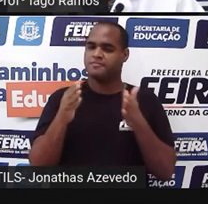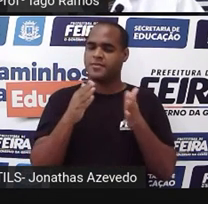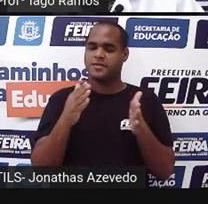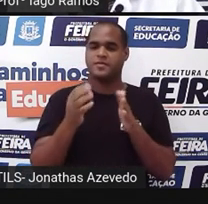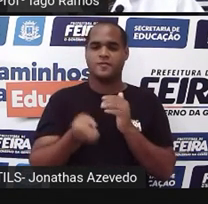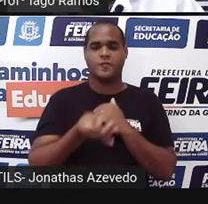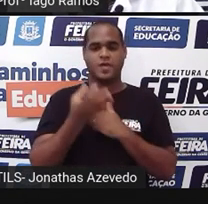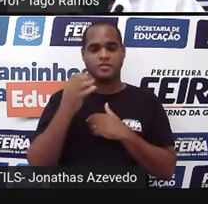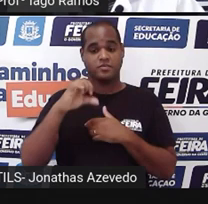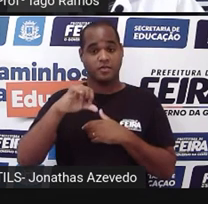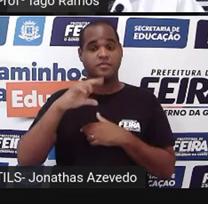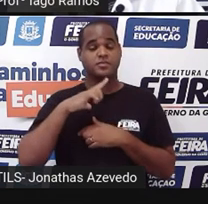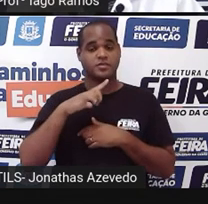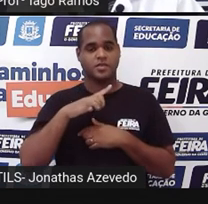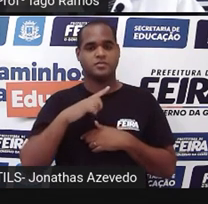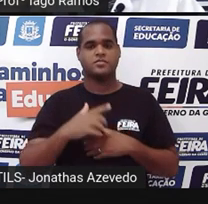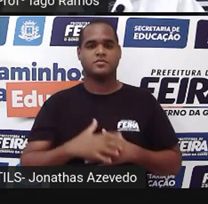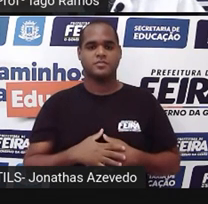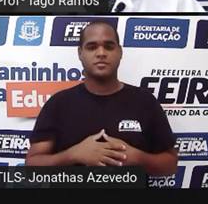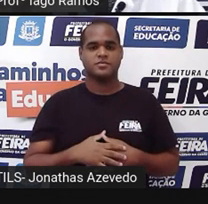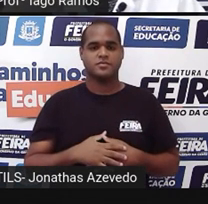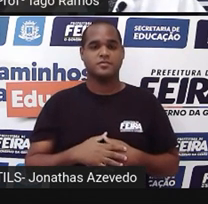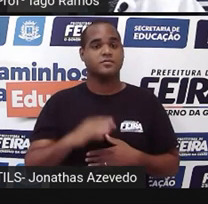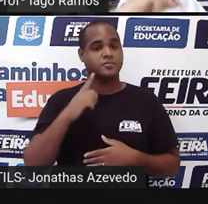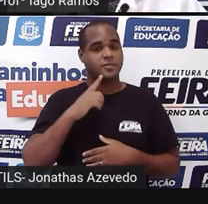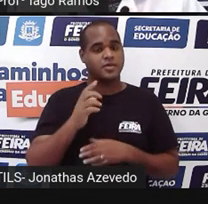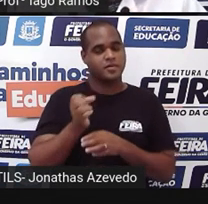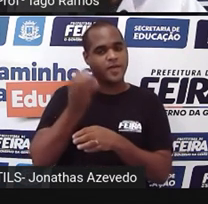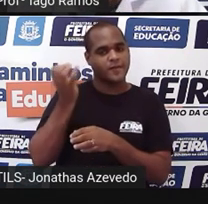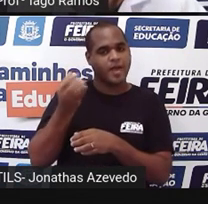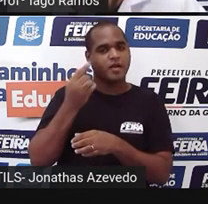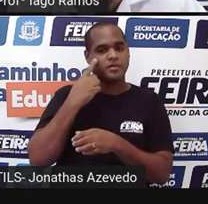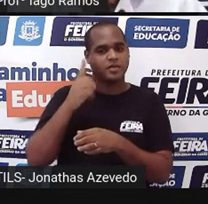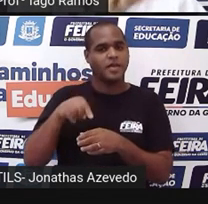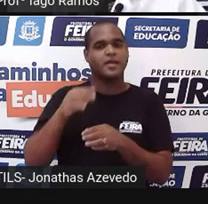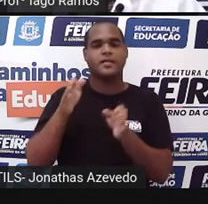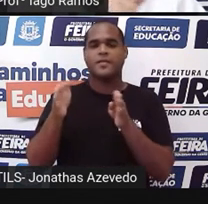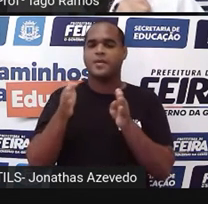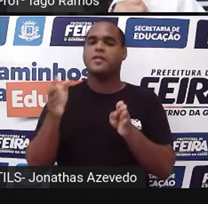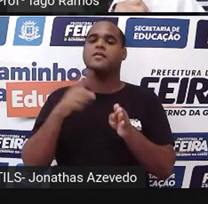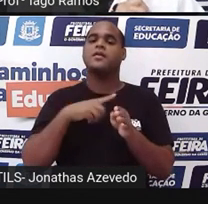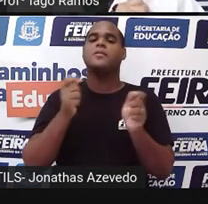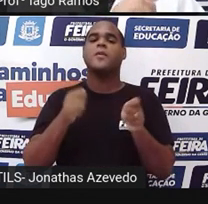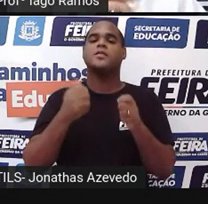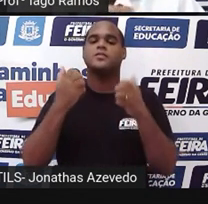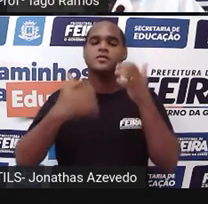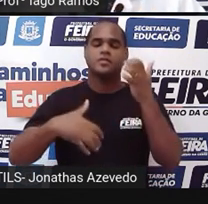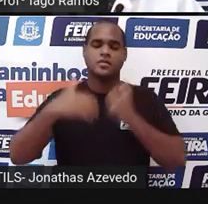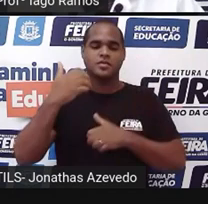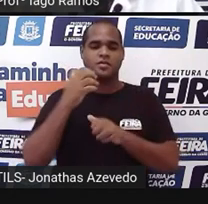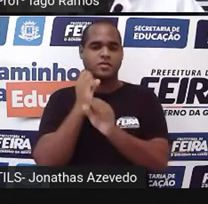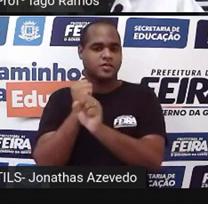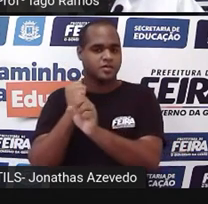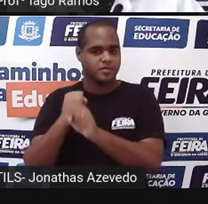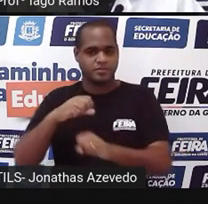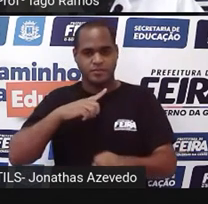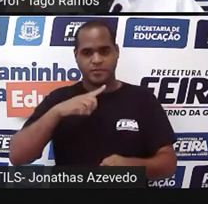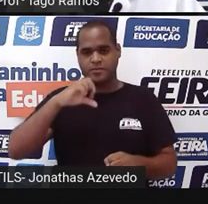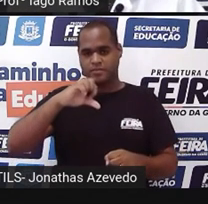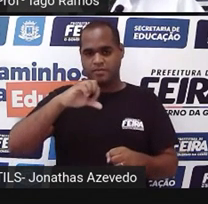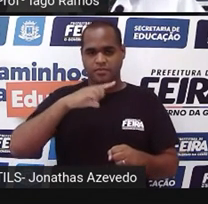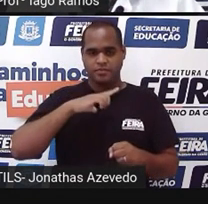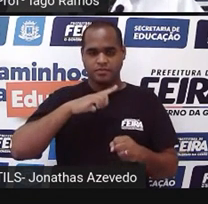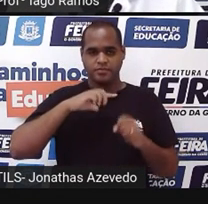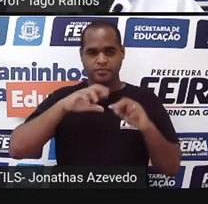quantidade de 96 né a quantidade de algarismos do período é a quantidade de numero 9 que apareça lá